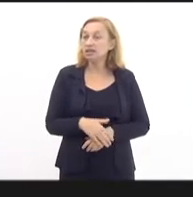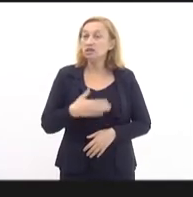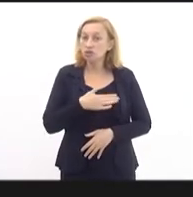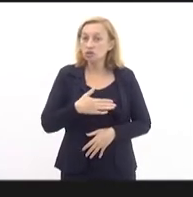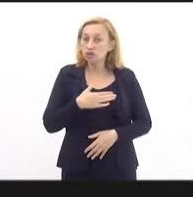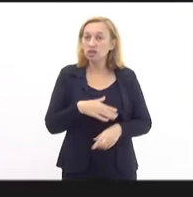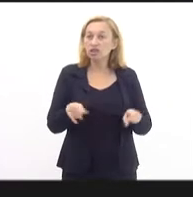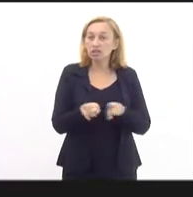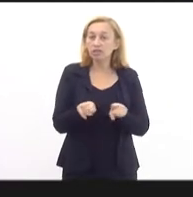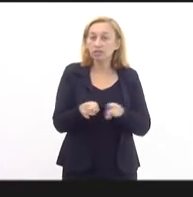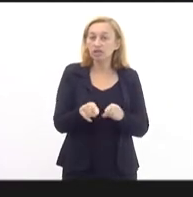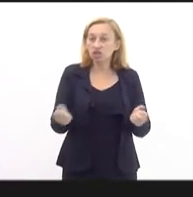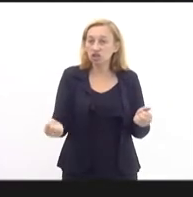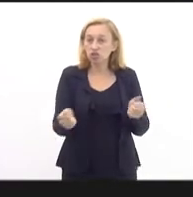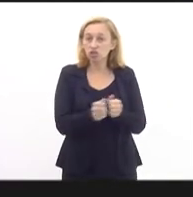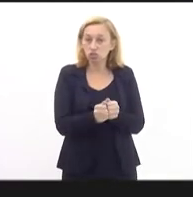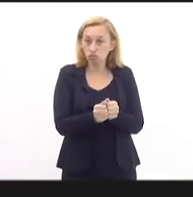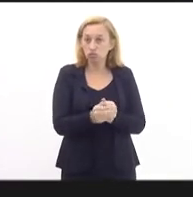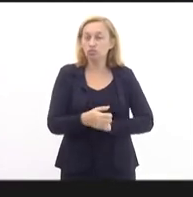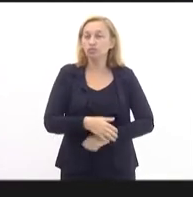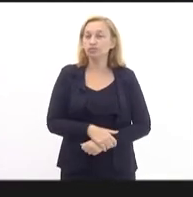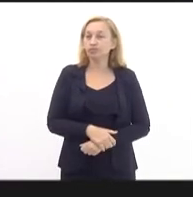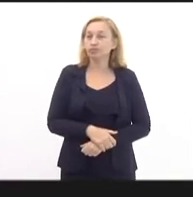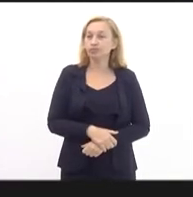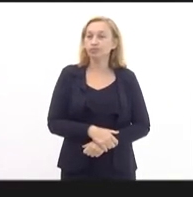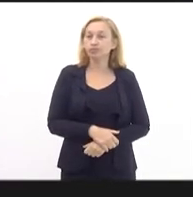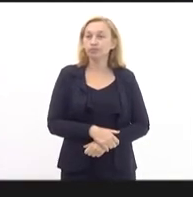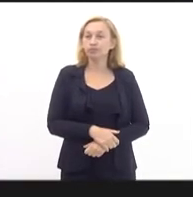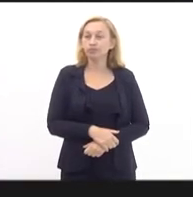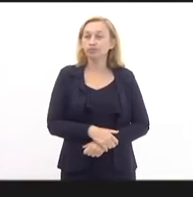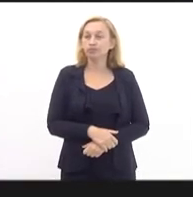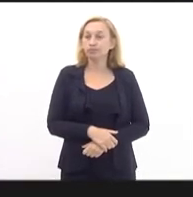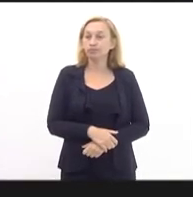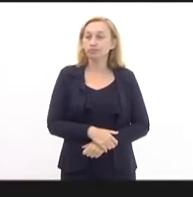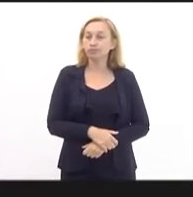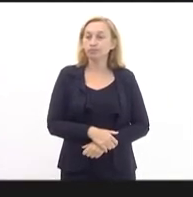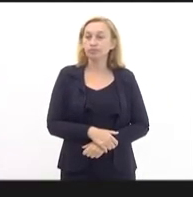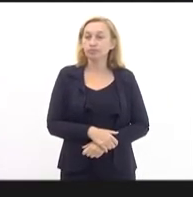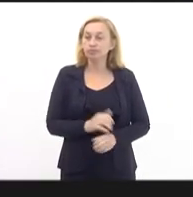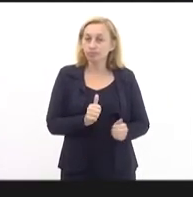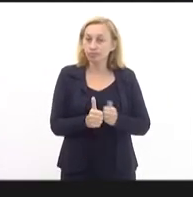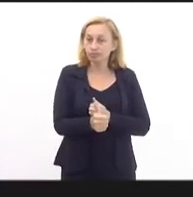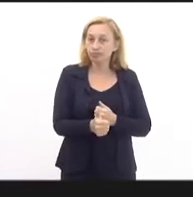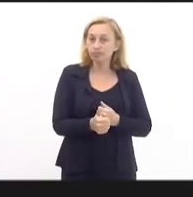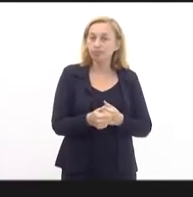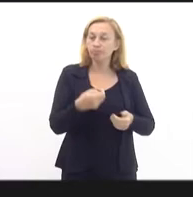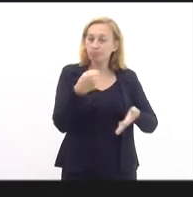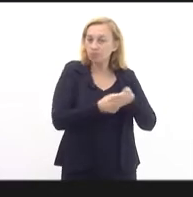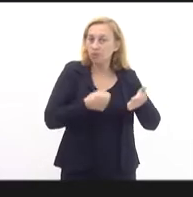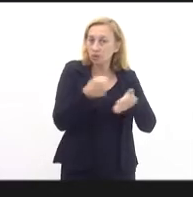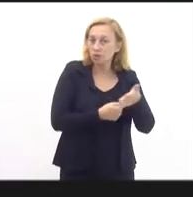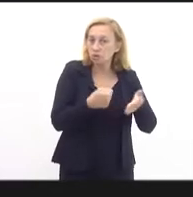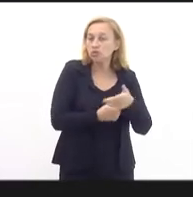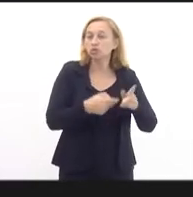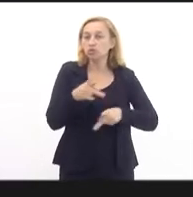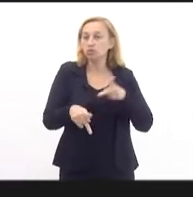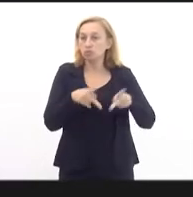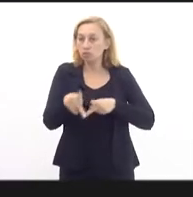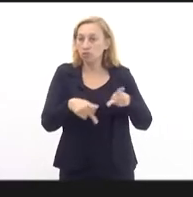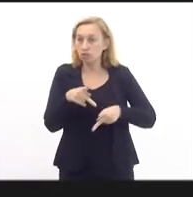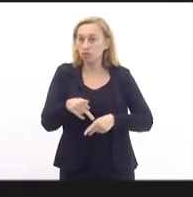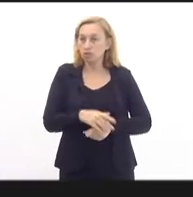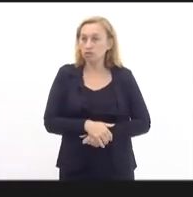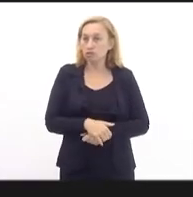gostaria também de participar, nem que fosse online, de uma frente de luta popular, né?